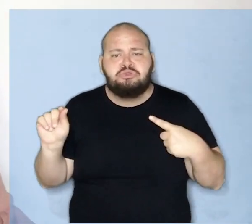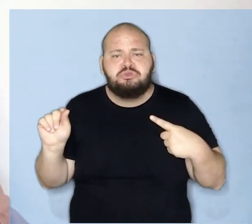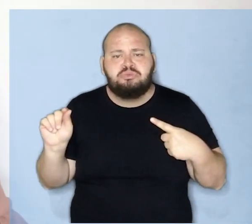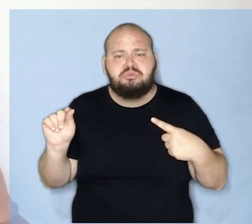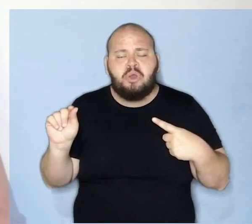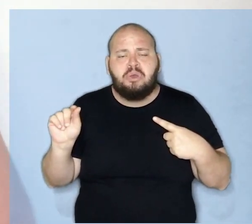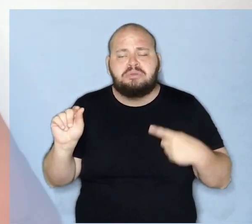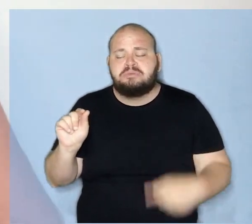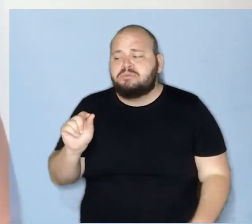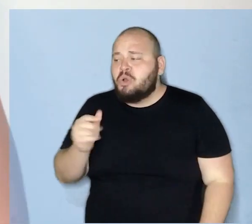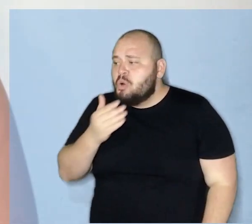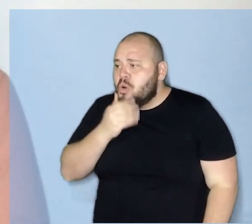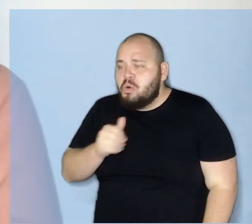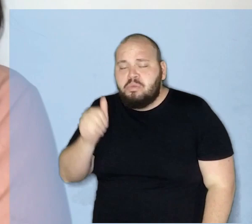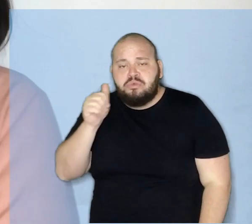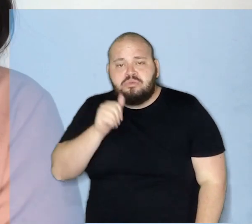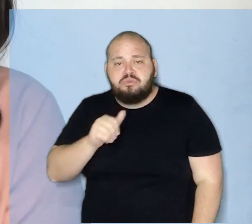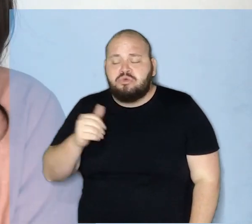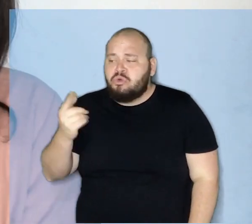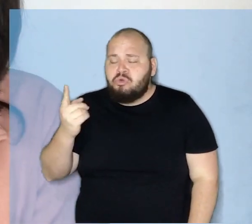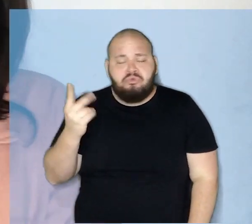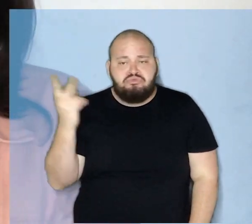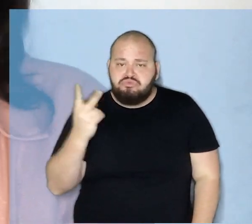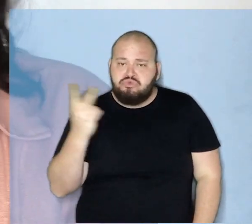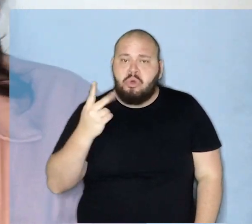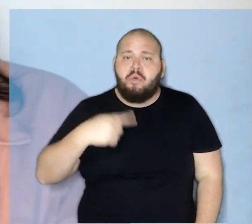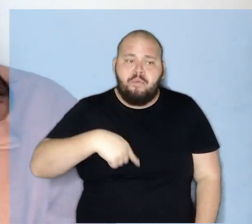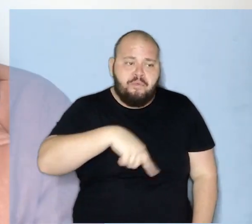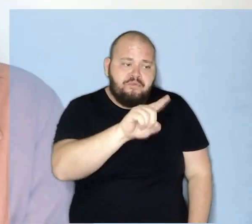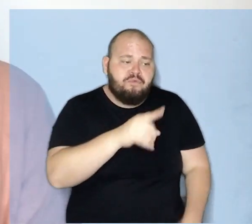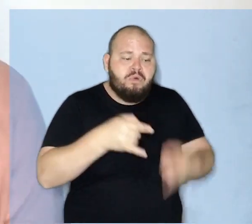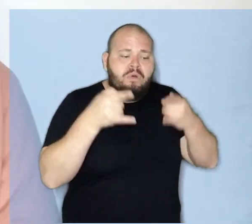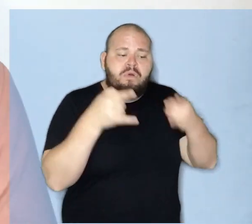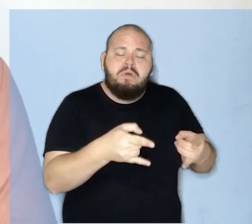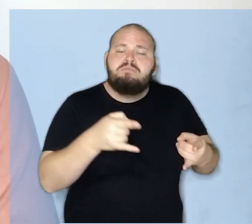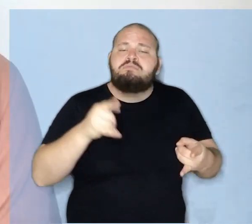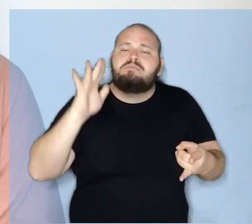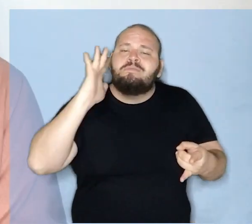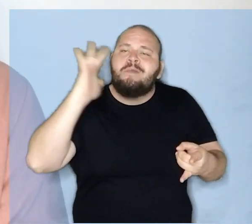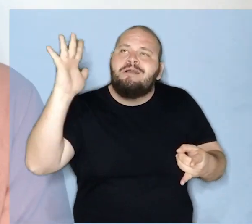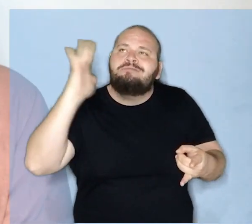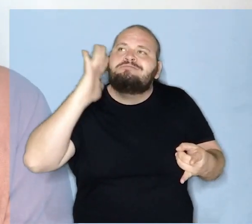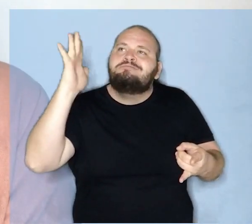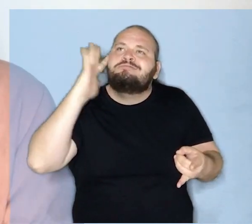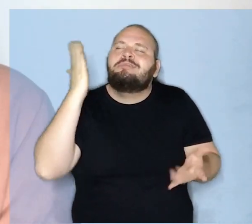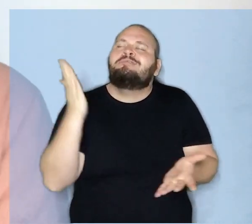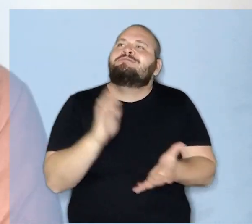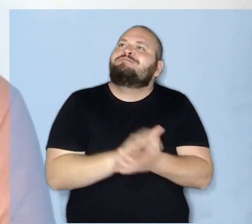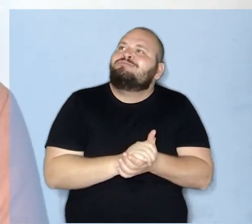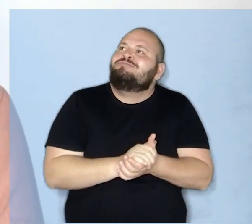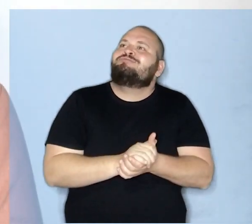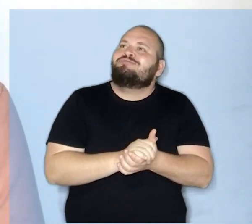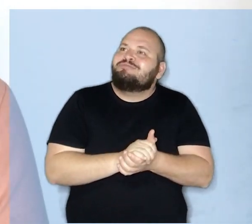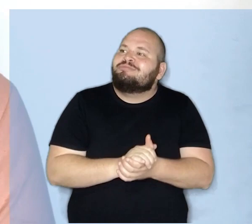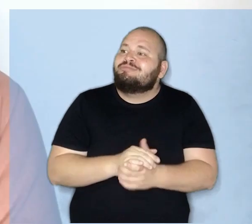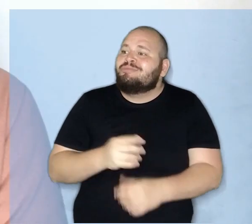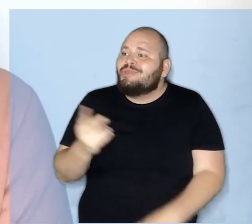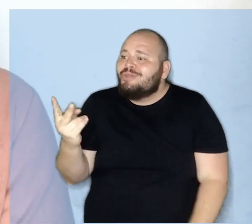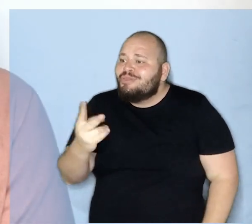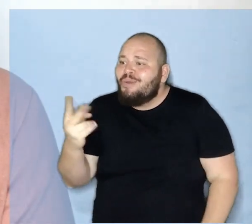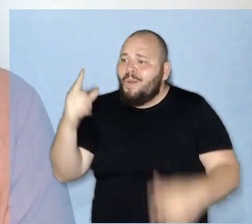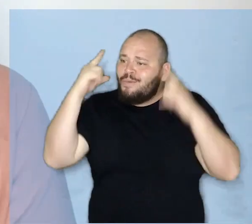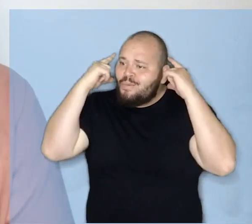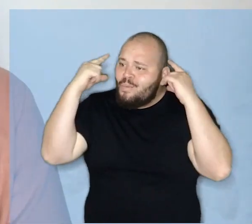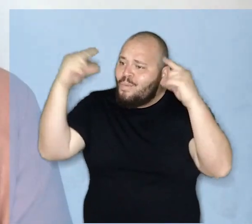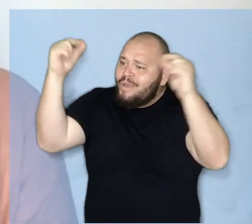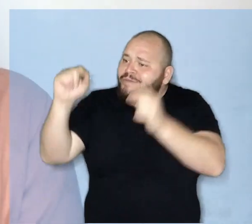para a cama e ficaram pensando: quando que a gente poderia imaginar que eles estariam fazendo os